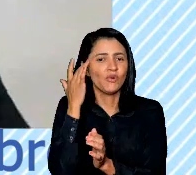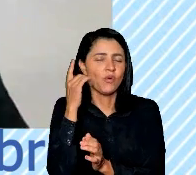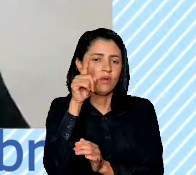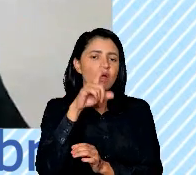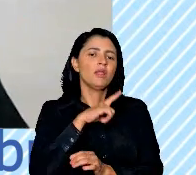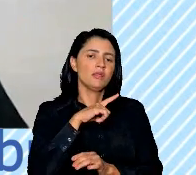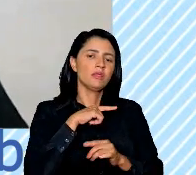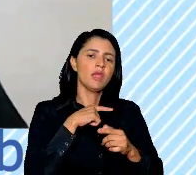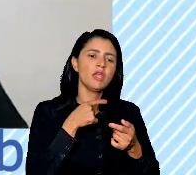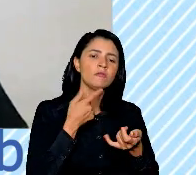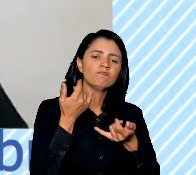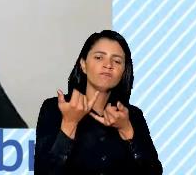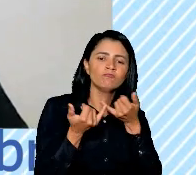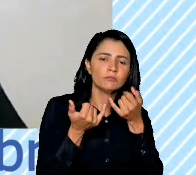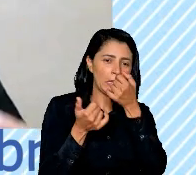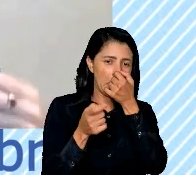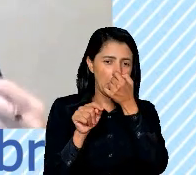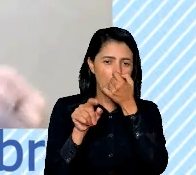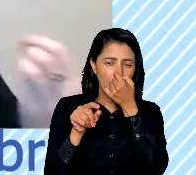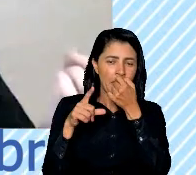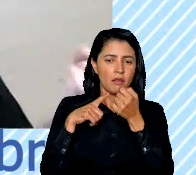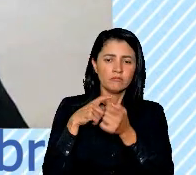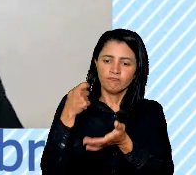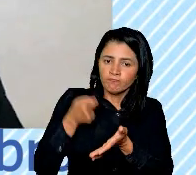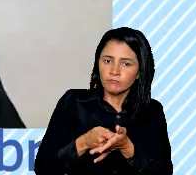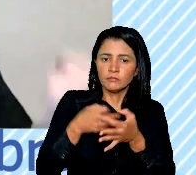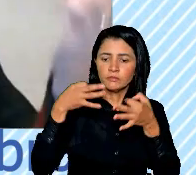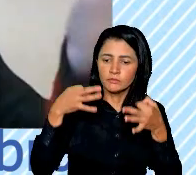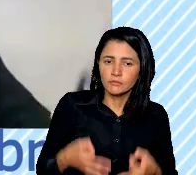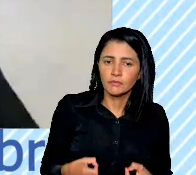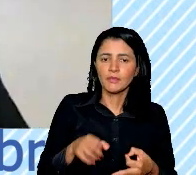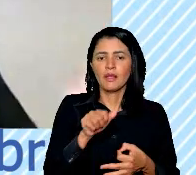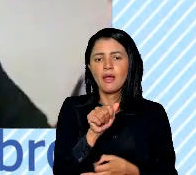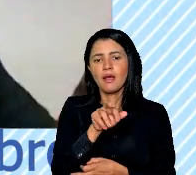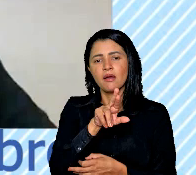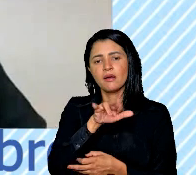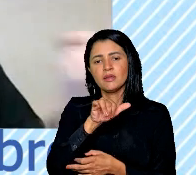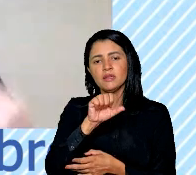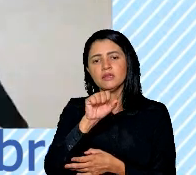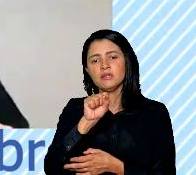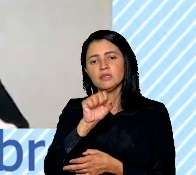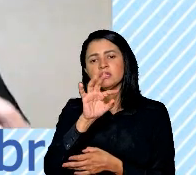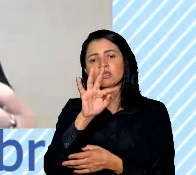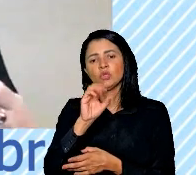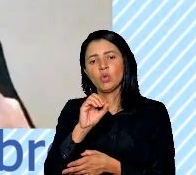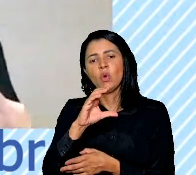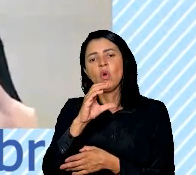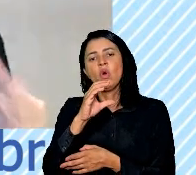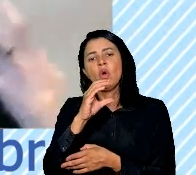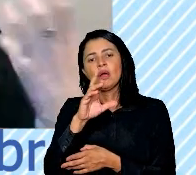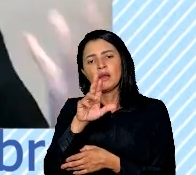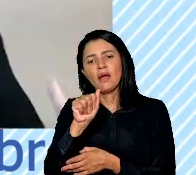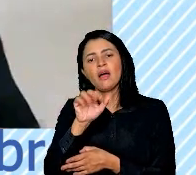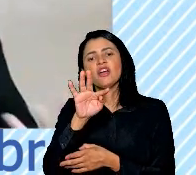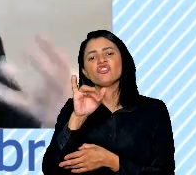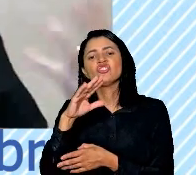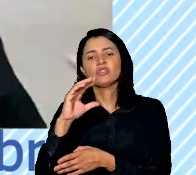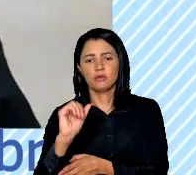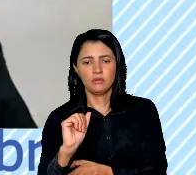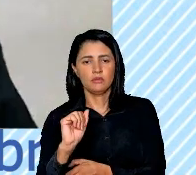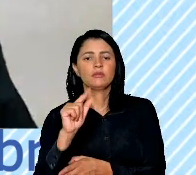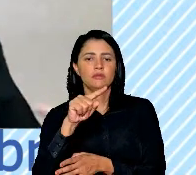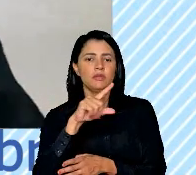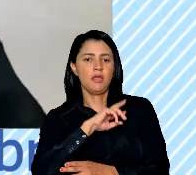jogo, portanto, entre a severa disciplina aristocrática das virtudes republicanas e esse ímpeto